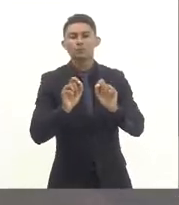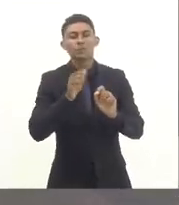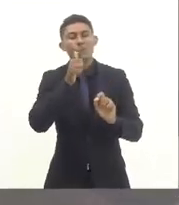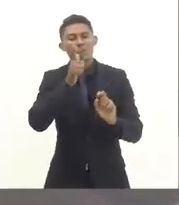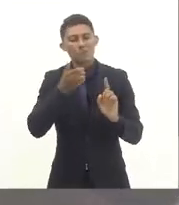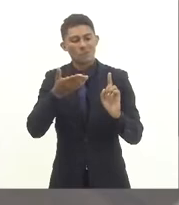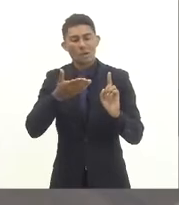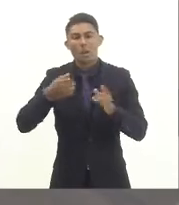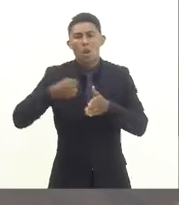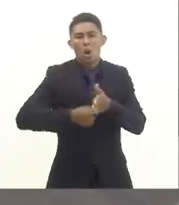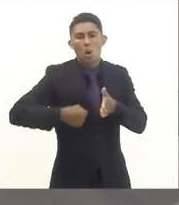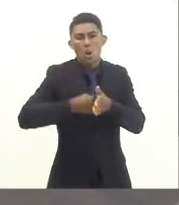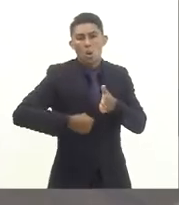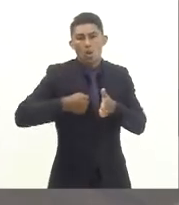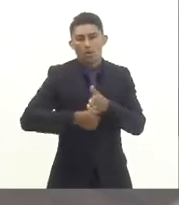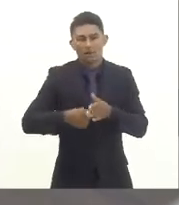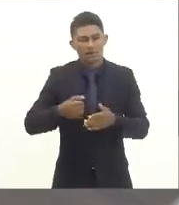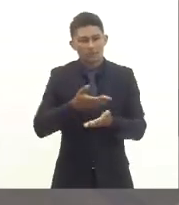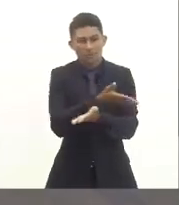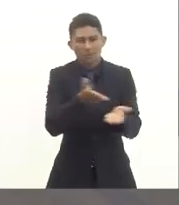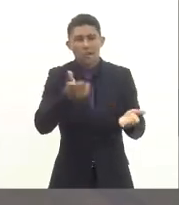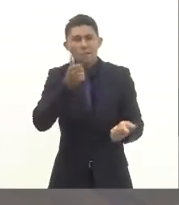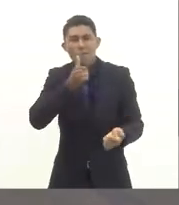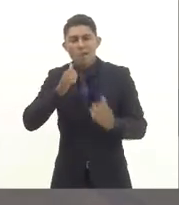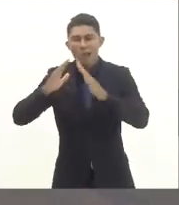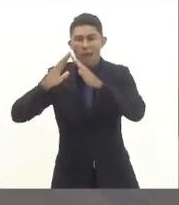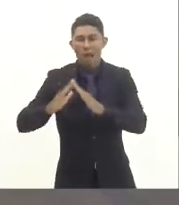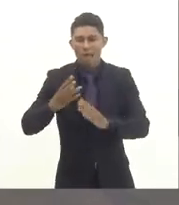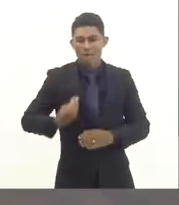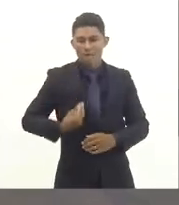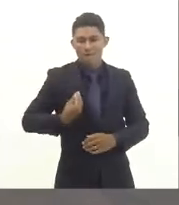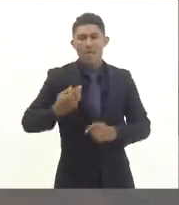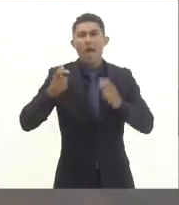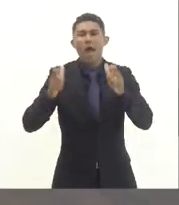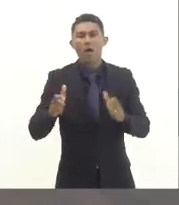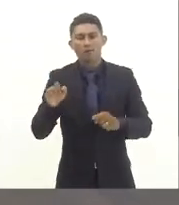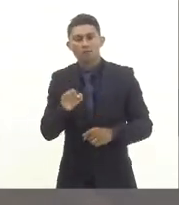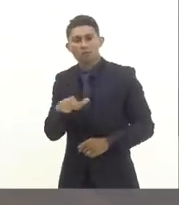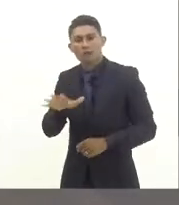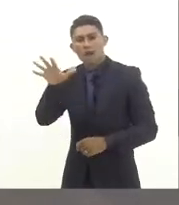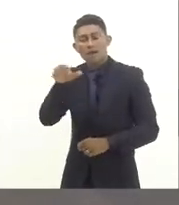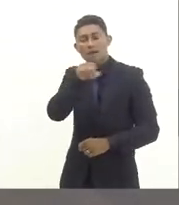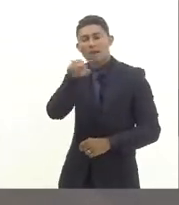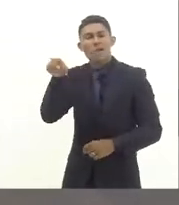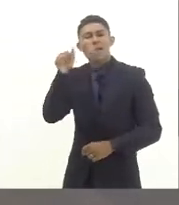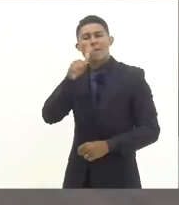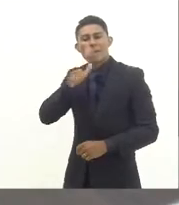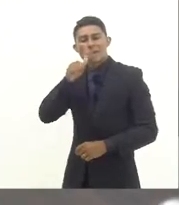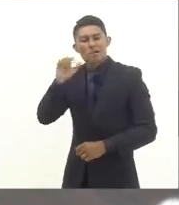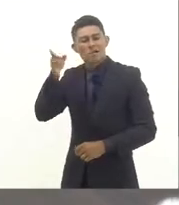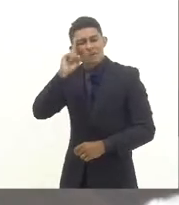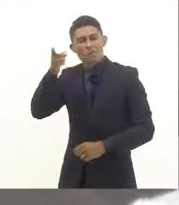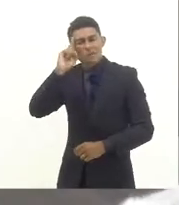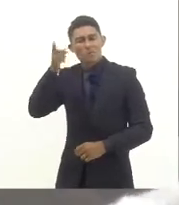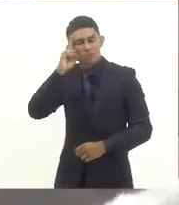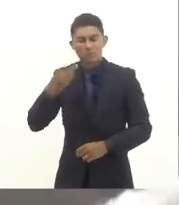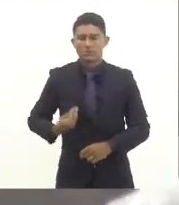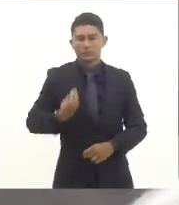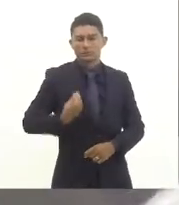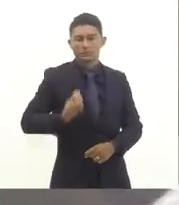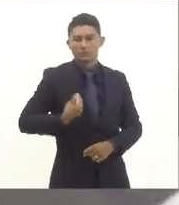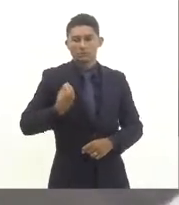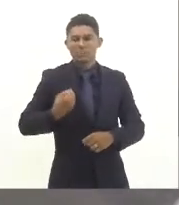de favela EA luta das mulheres de favela que vivem reconstrói-se todos os dias